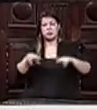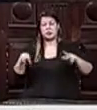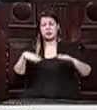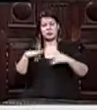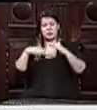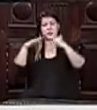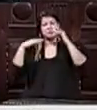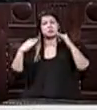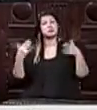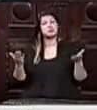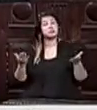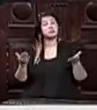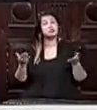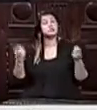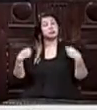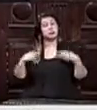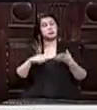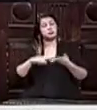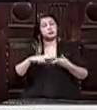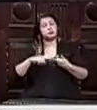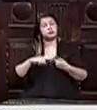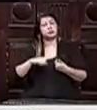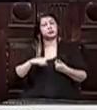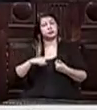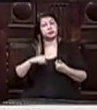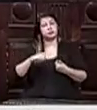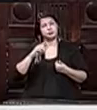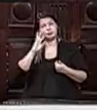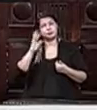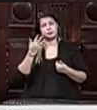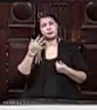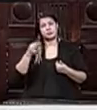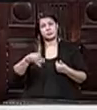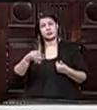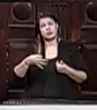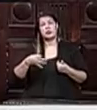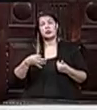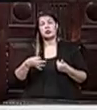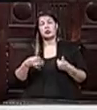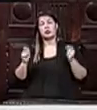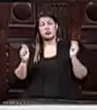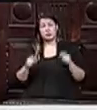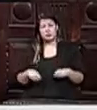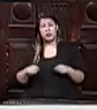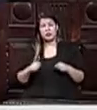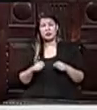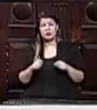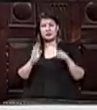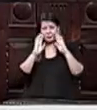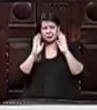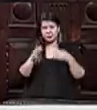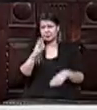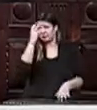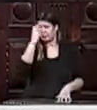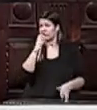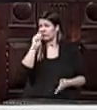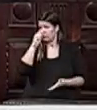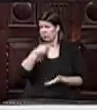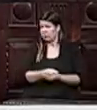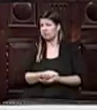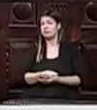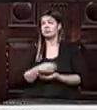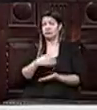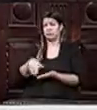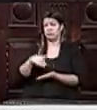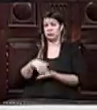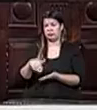há que se ter critérios que definam, que balizem, que possam balizar esse tipo de grave decisão tomada pela secretaria,